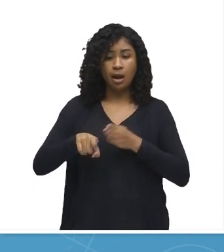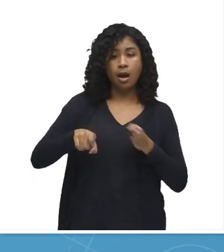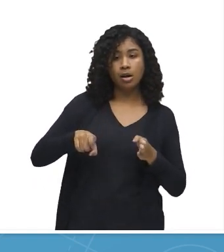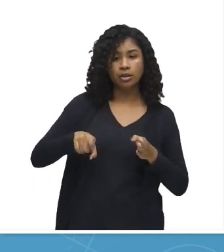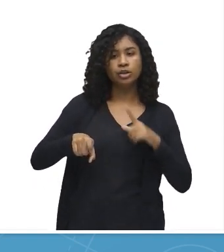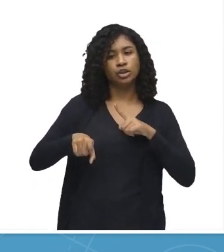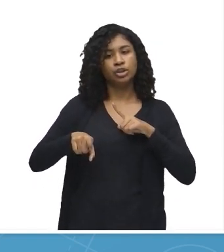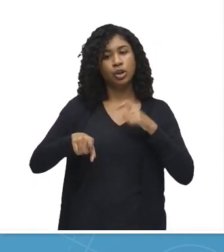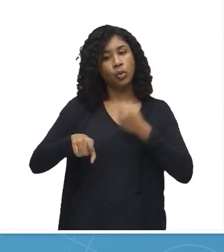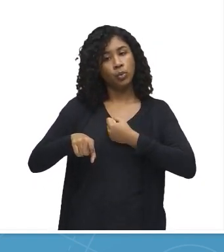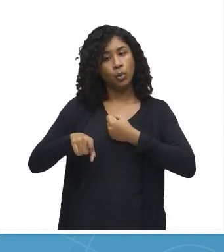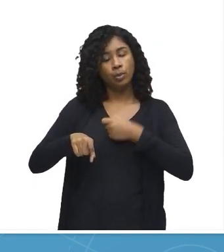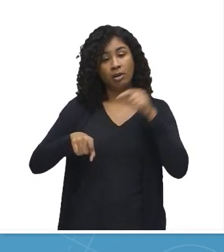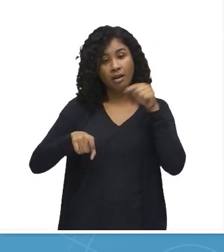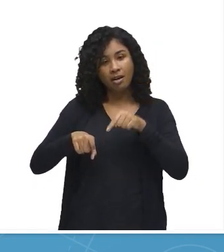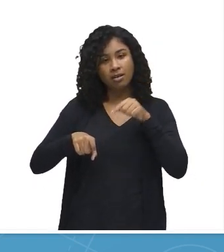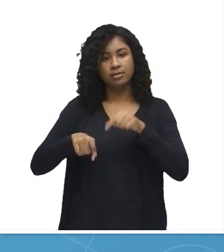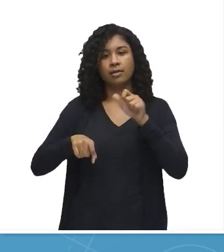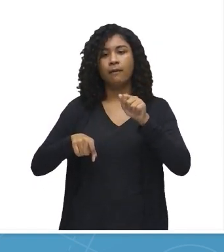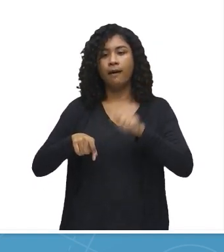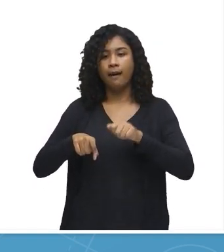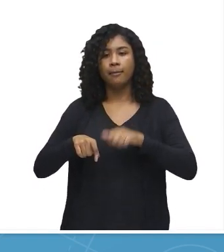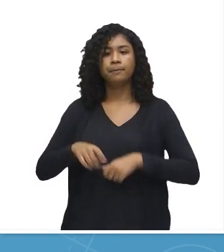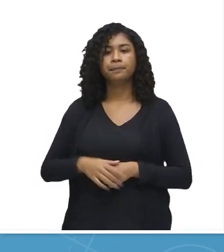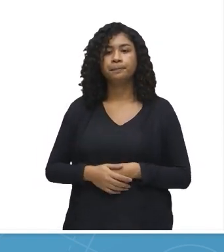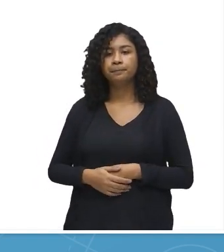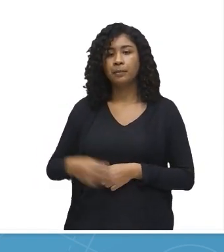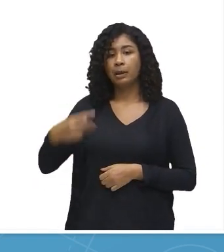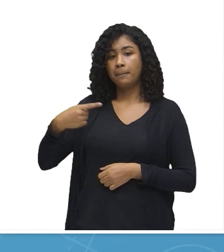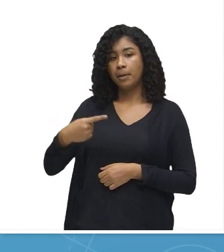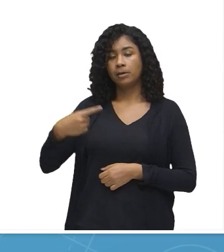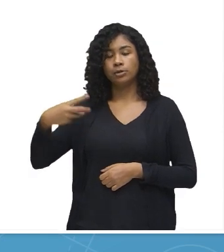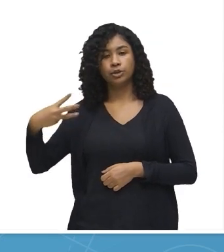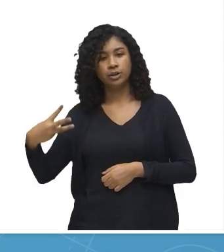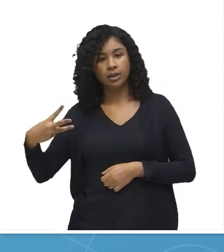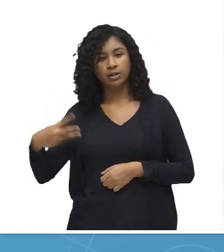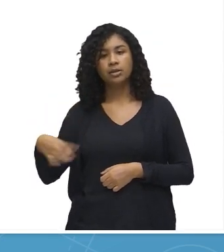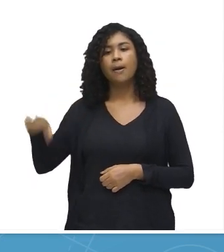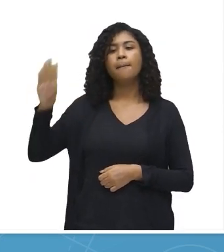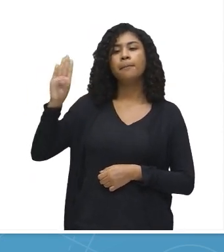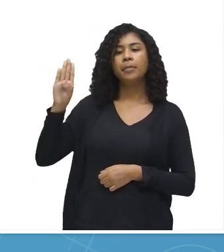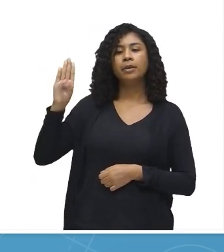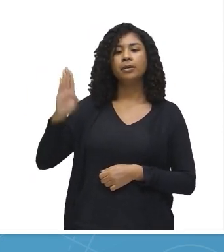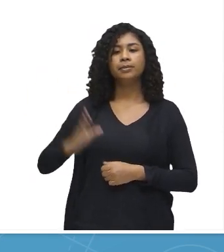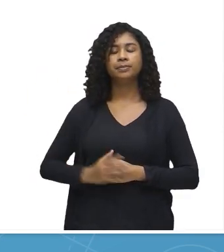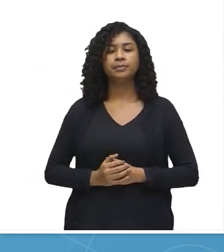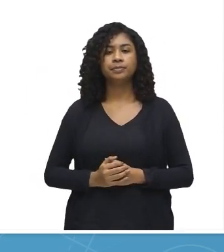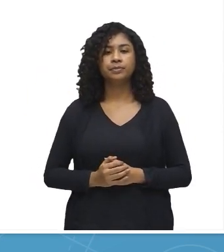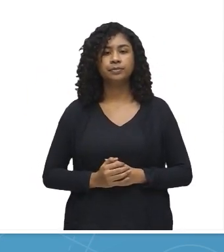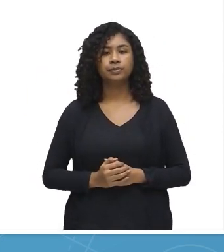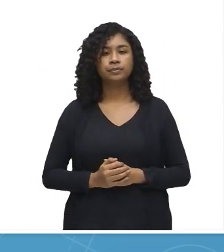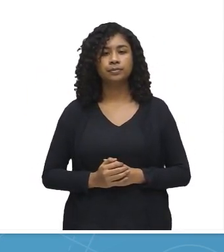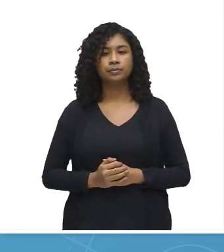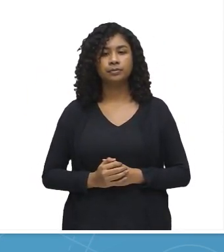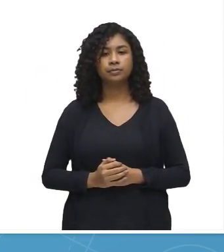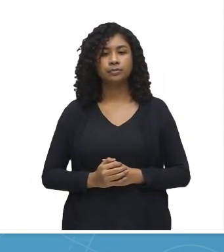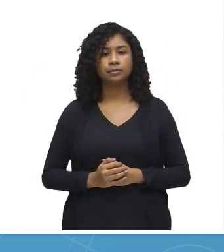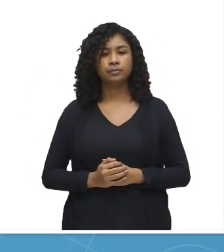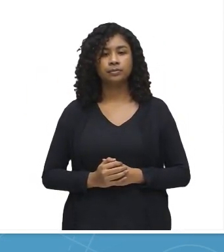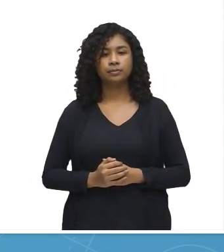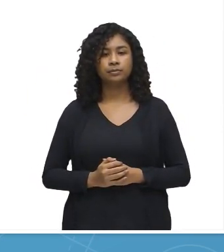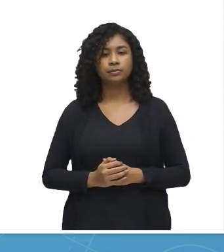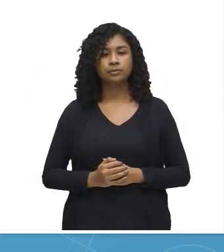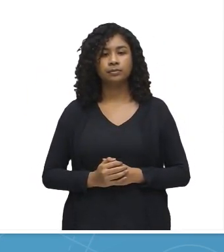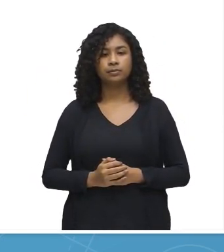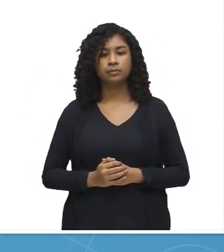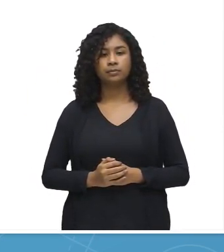ser menos 3, ok? O B é o coeficiente que está na frente do